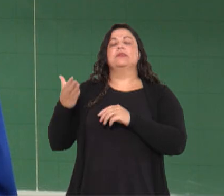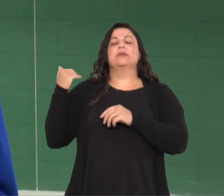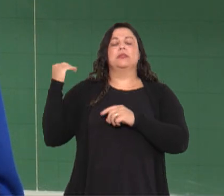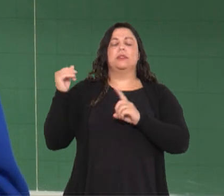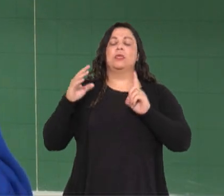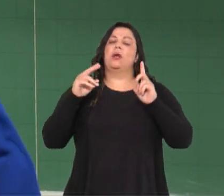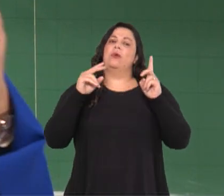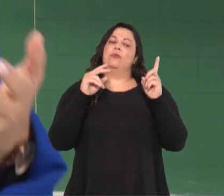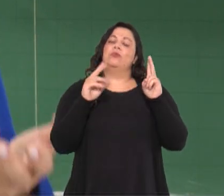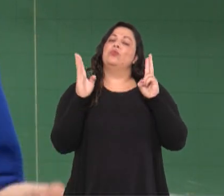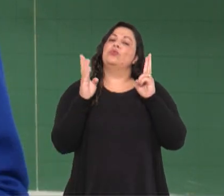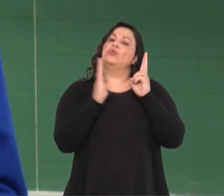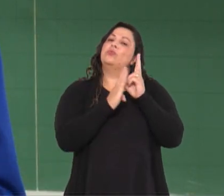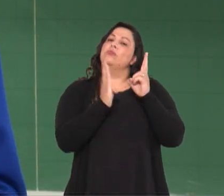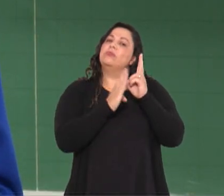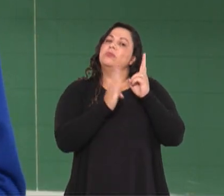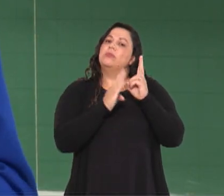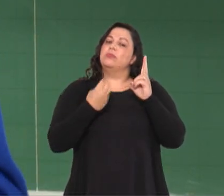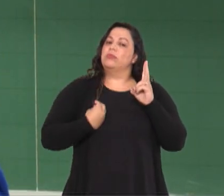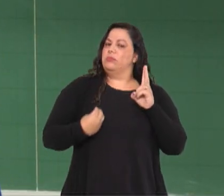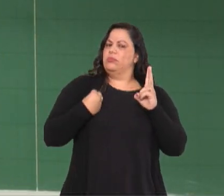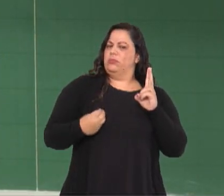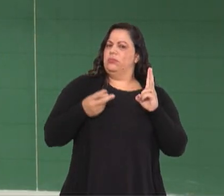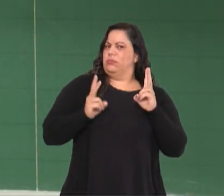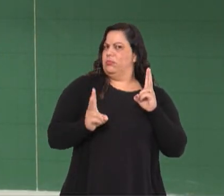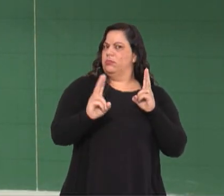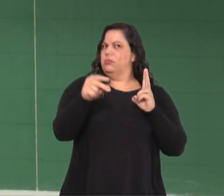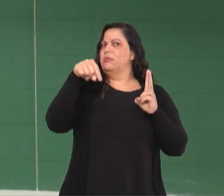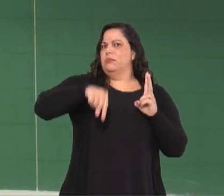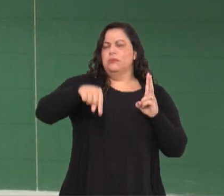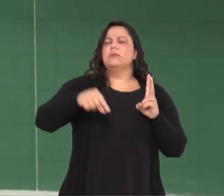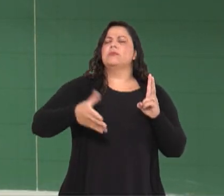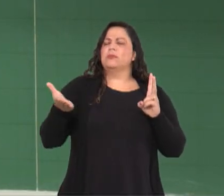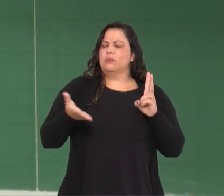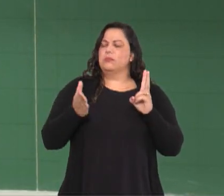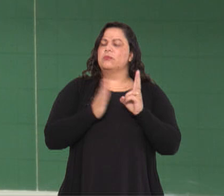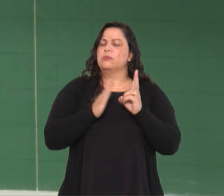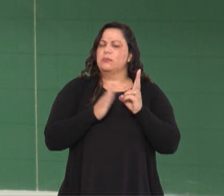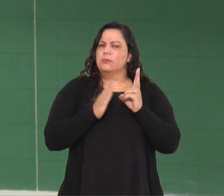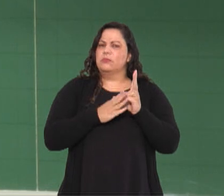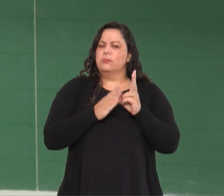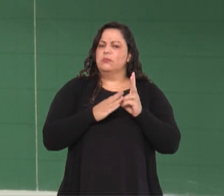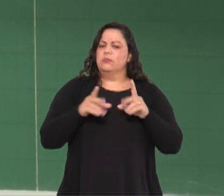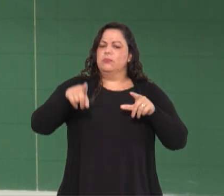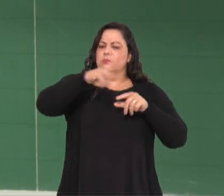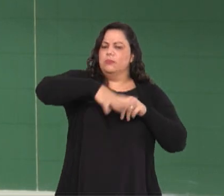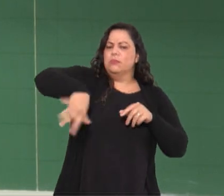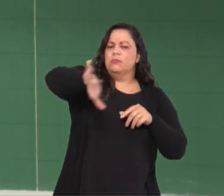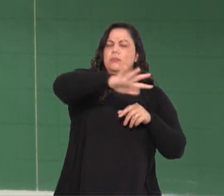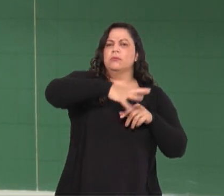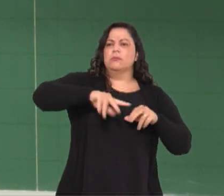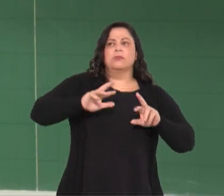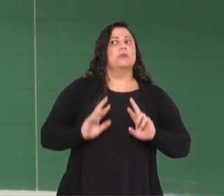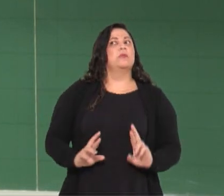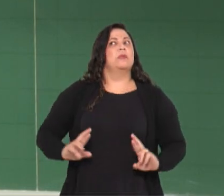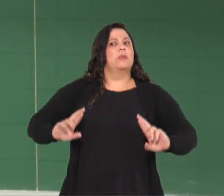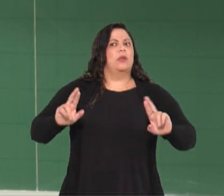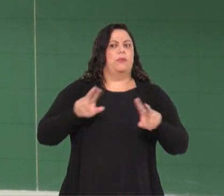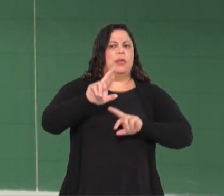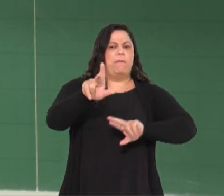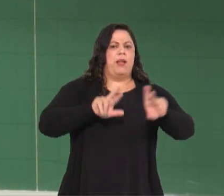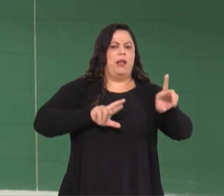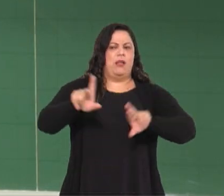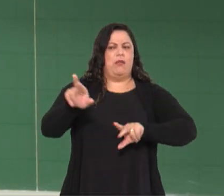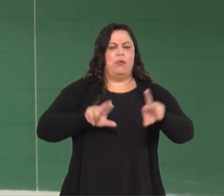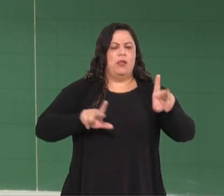colonizadores chegarem. Como em todo o Brasil, o Paraná também tinha aqui nações indígenas, diferentes umas das outras,